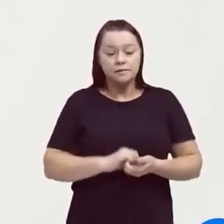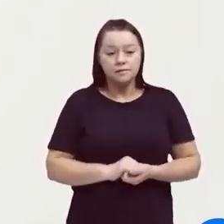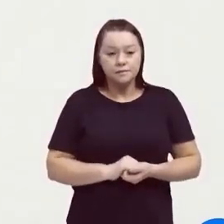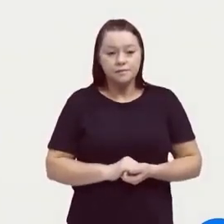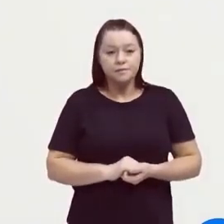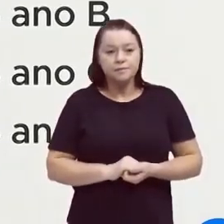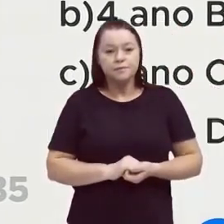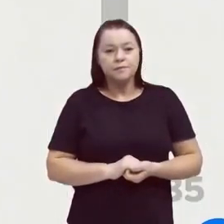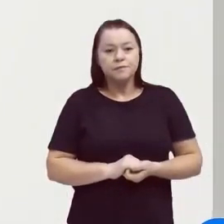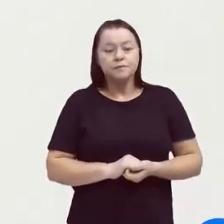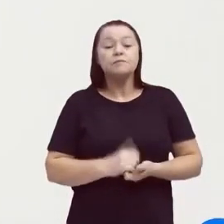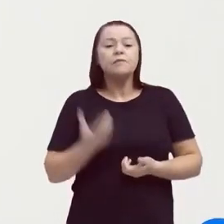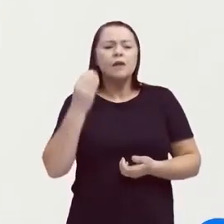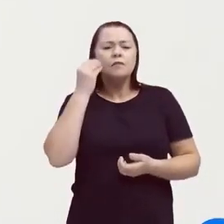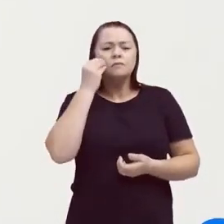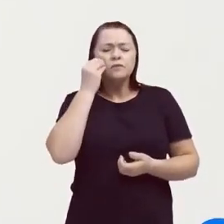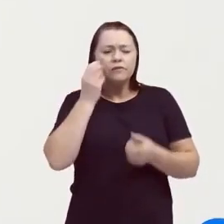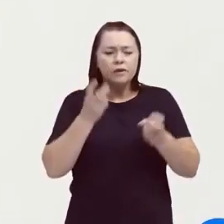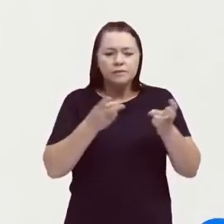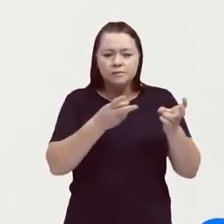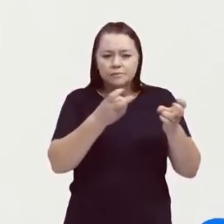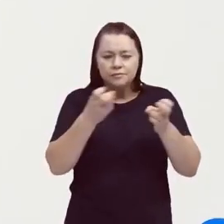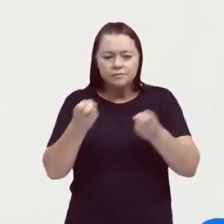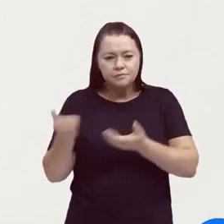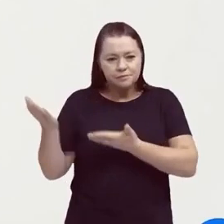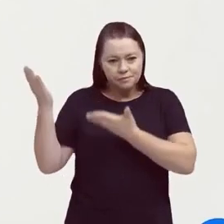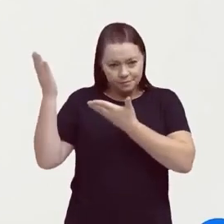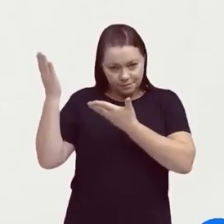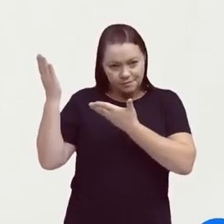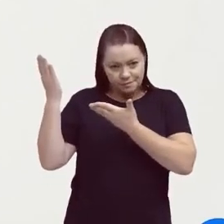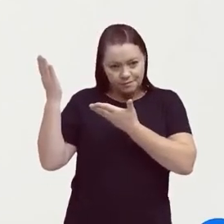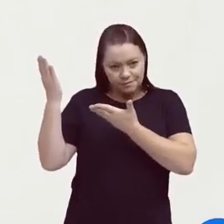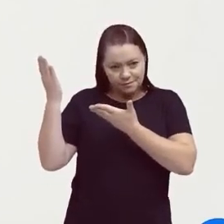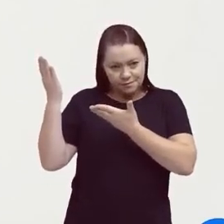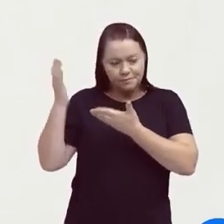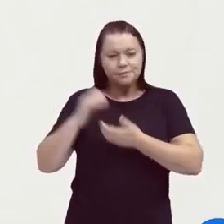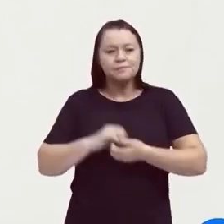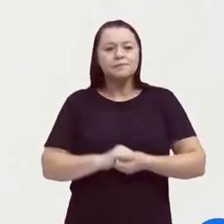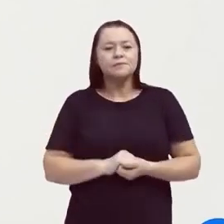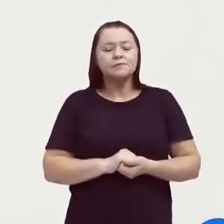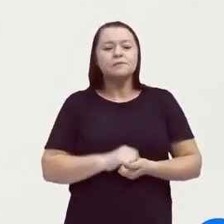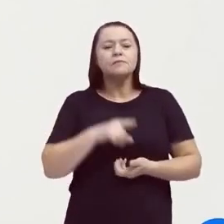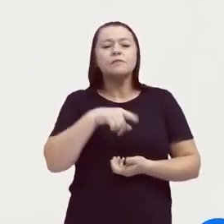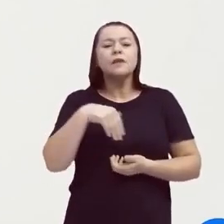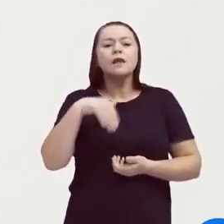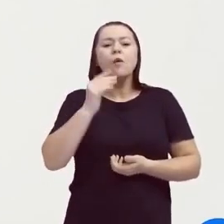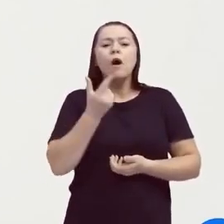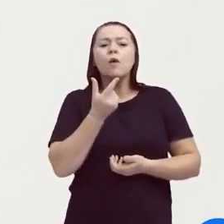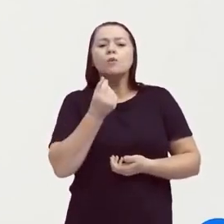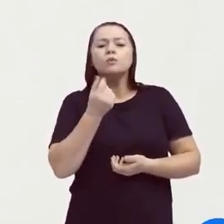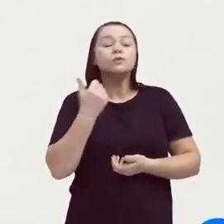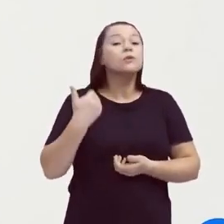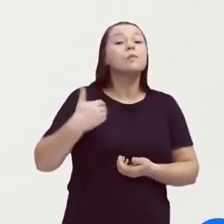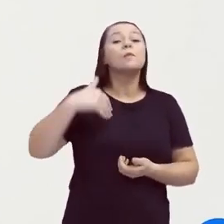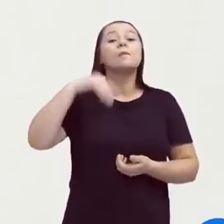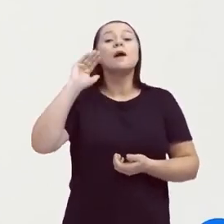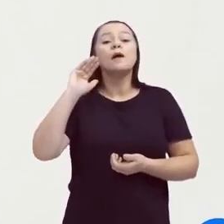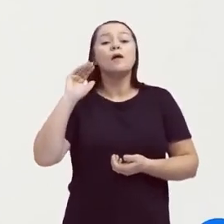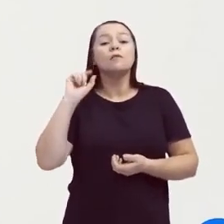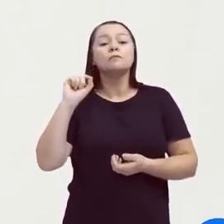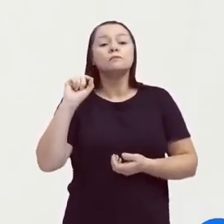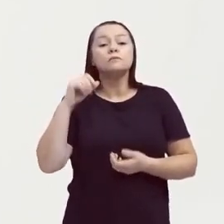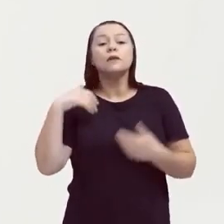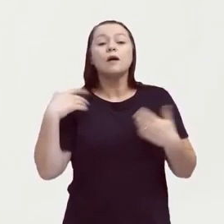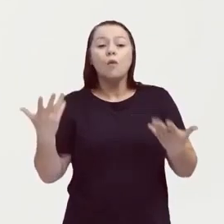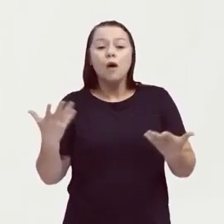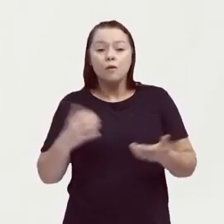ano D? Então vamos olhar aqui a tabela. Pela tabela, vamos observar o seguinte. Quarto